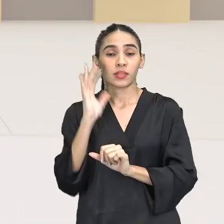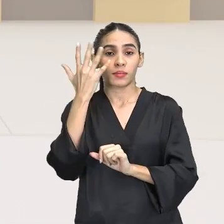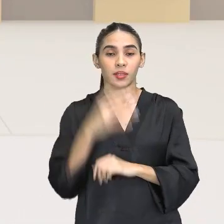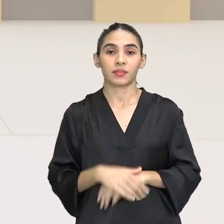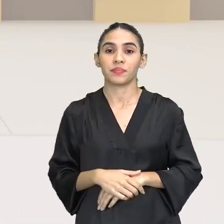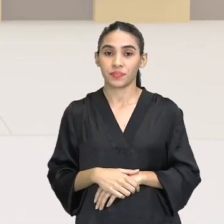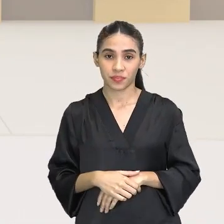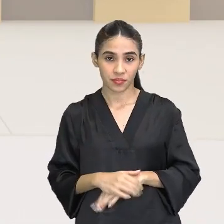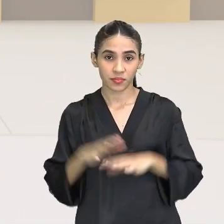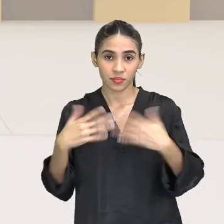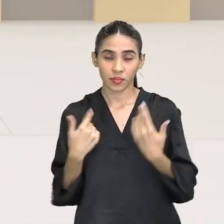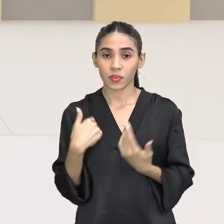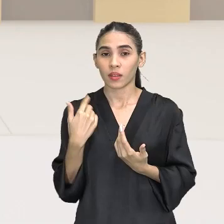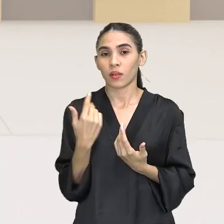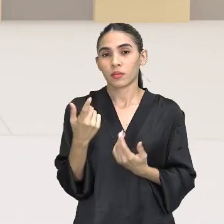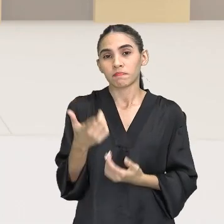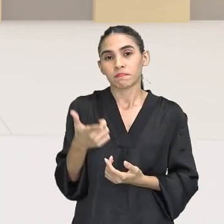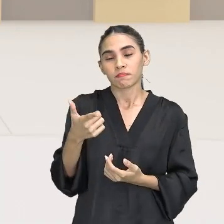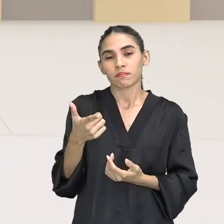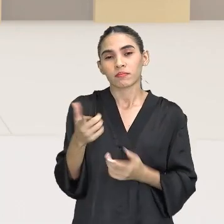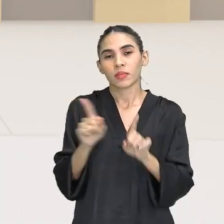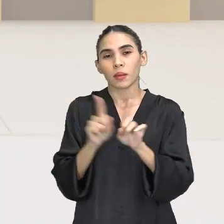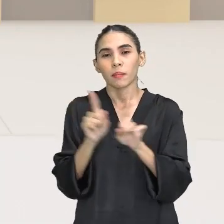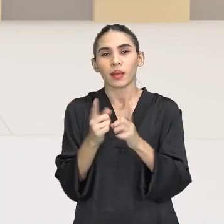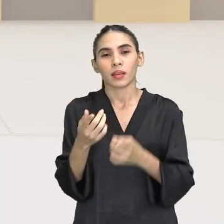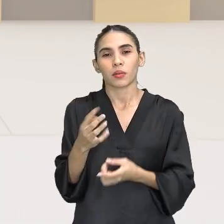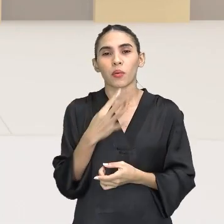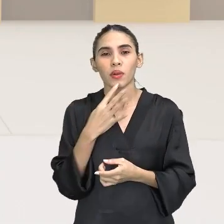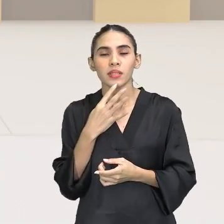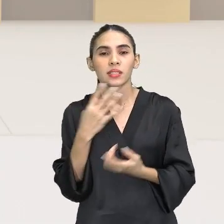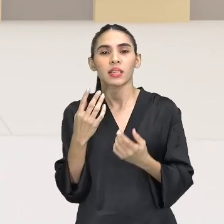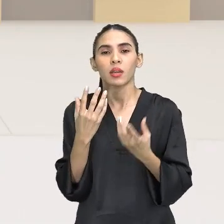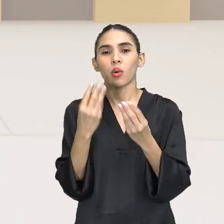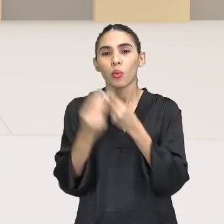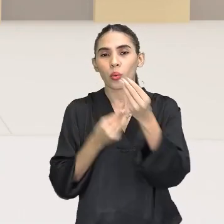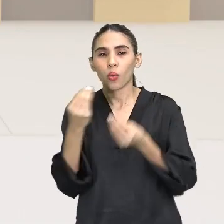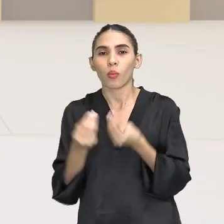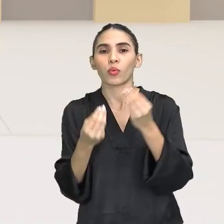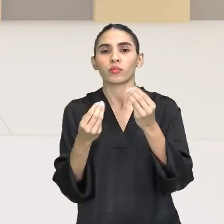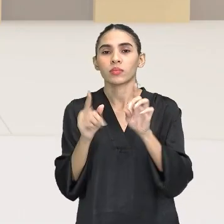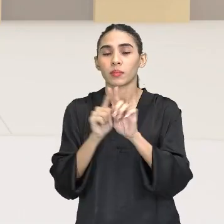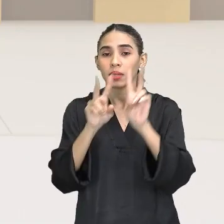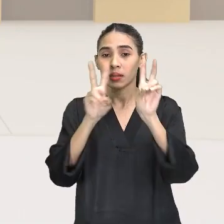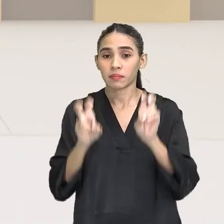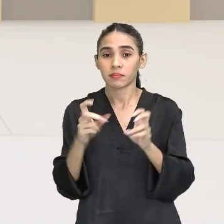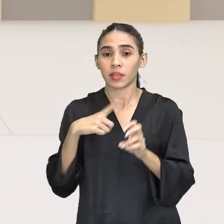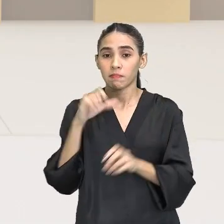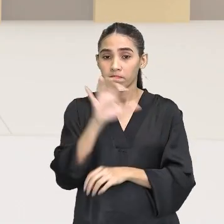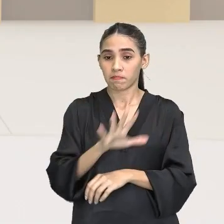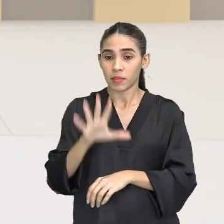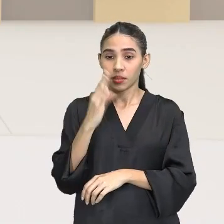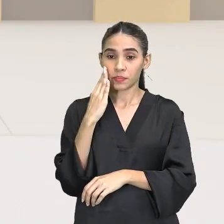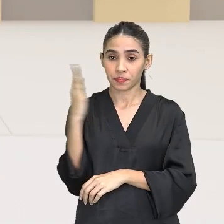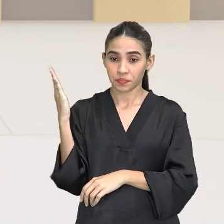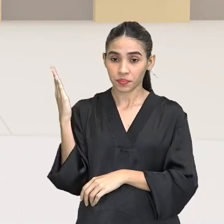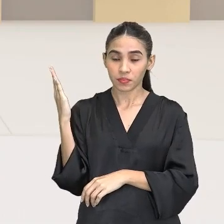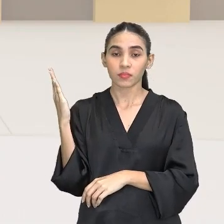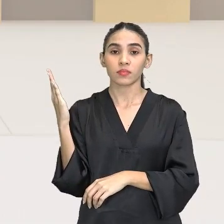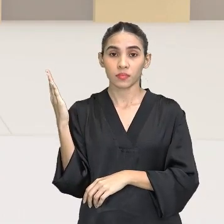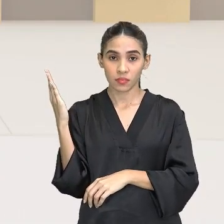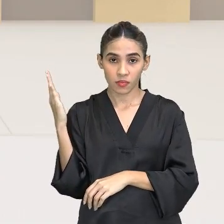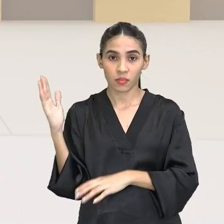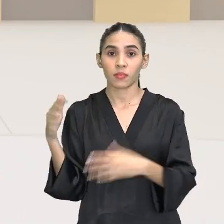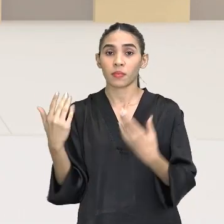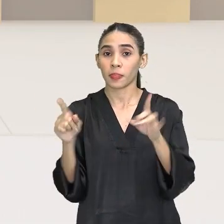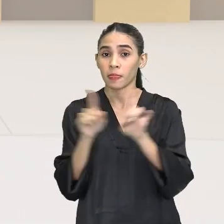Então, para a gente ter aí uma visão geral, esse panorama aí das mudanças climáticas, a gente apresenta aí essas imagens, professor? Sim, e essas imagens